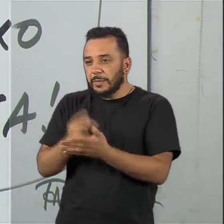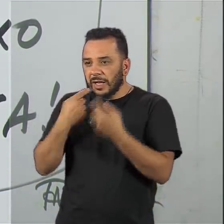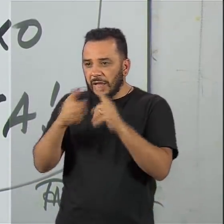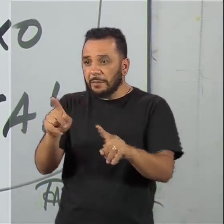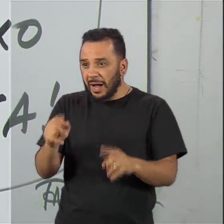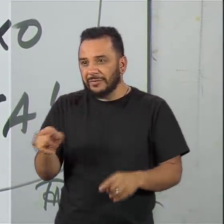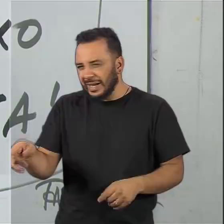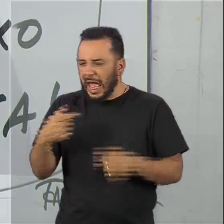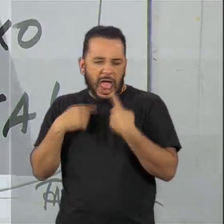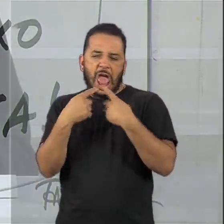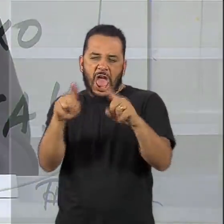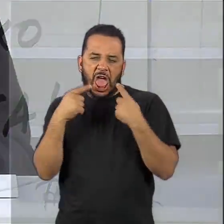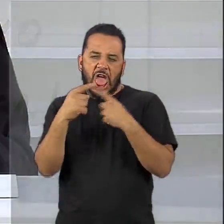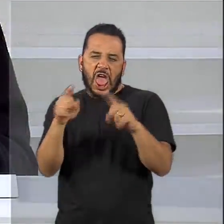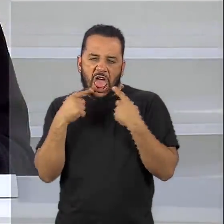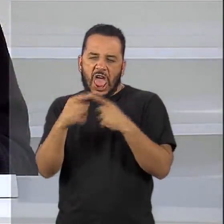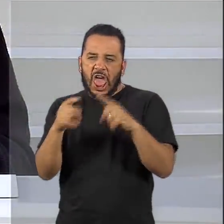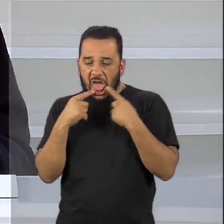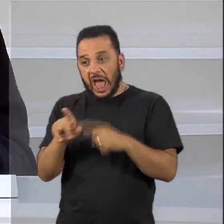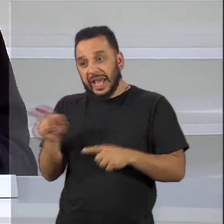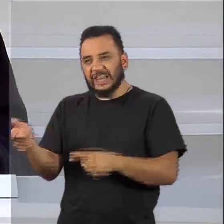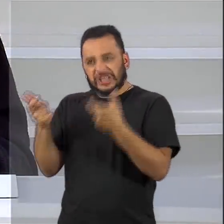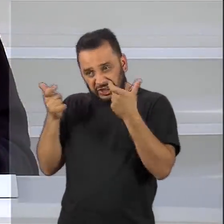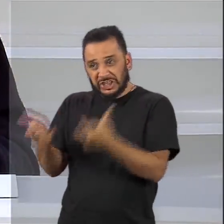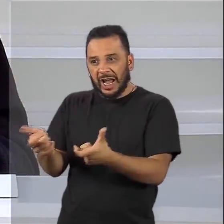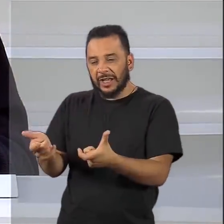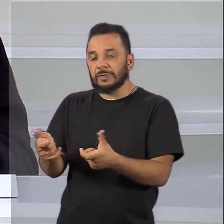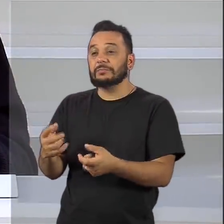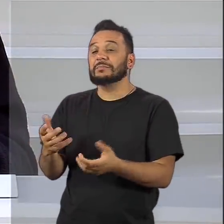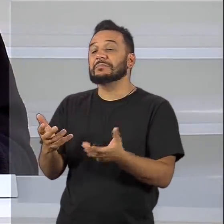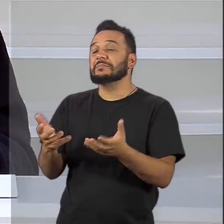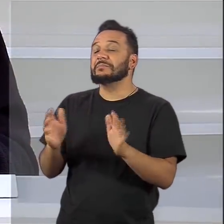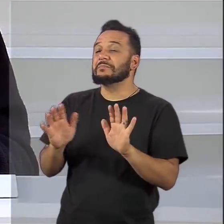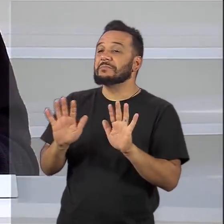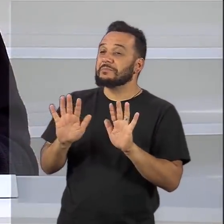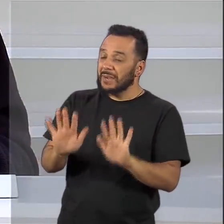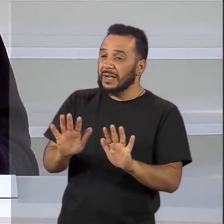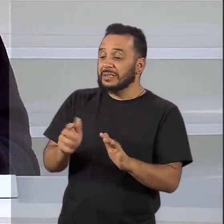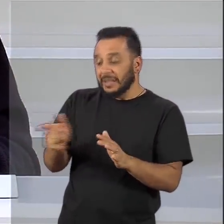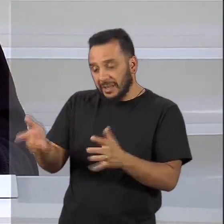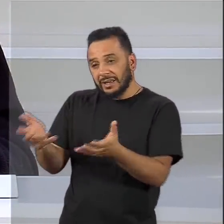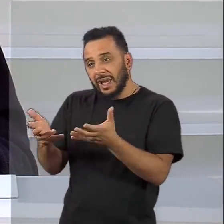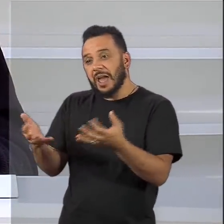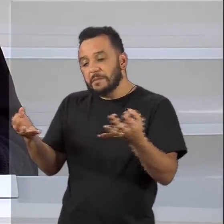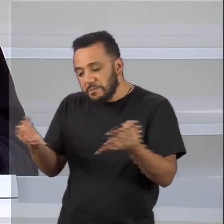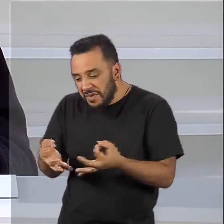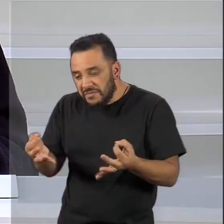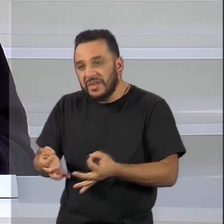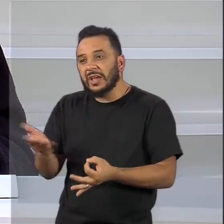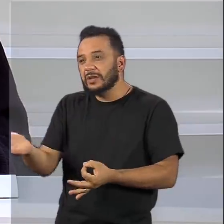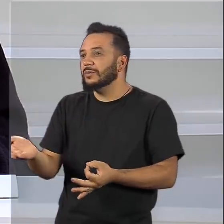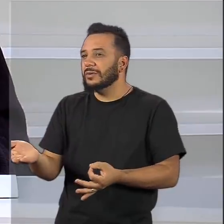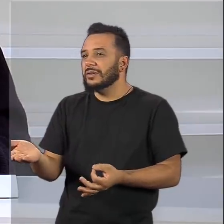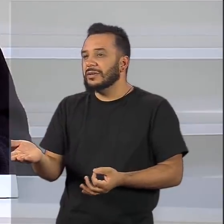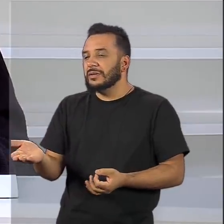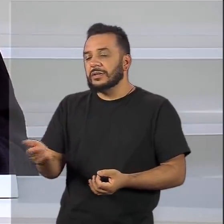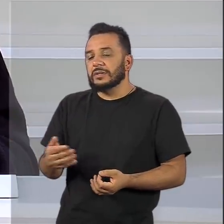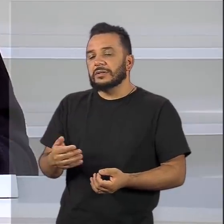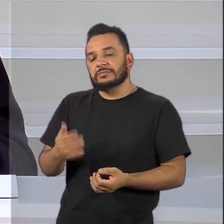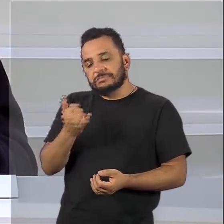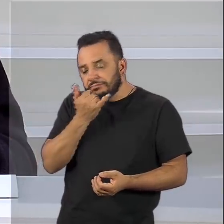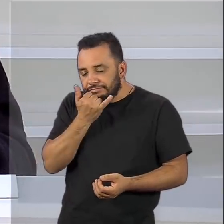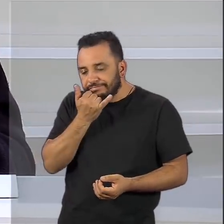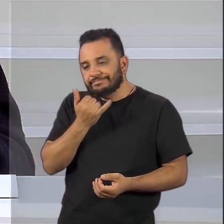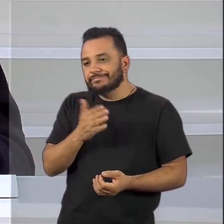de chato, né, de perseguir se a coisa bem feita, etc. Tal, é a coisa que o Brasil mais precisa hoje. Pena que tenha morrido, senão era meu